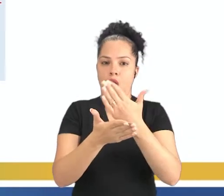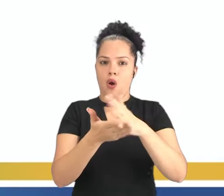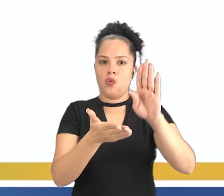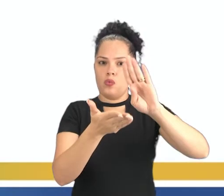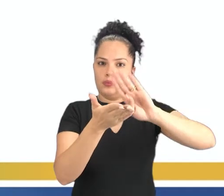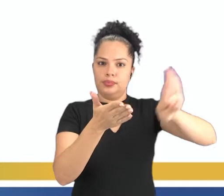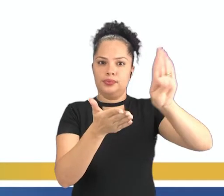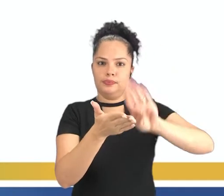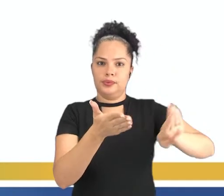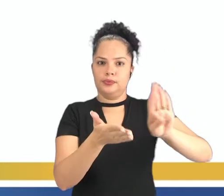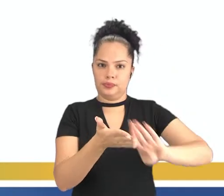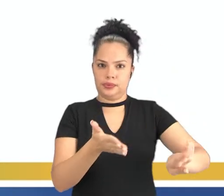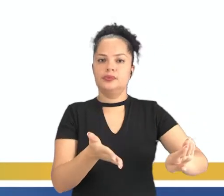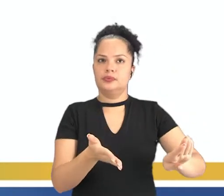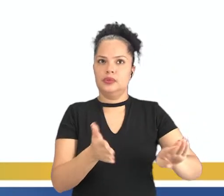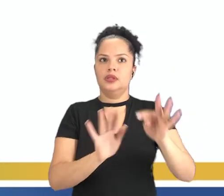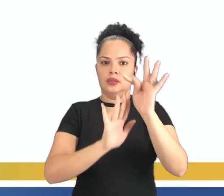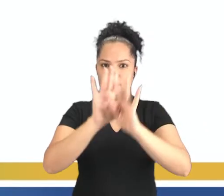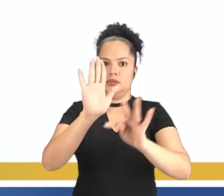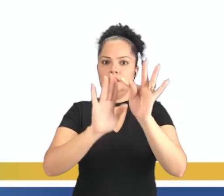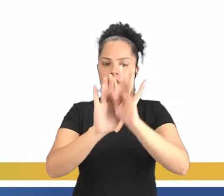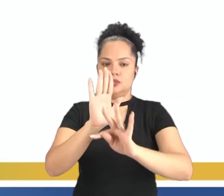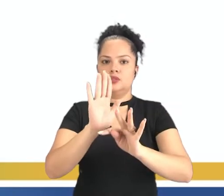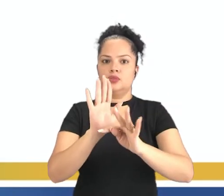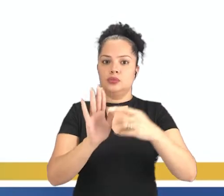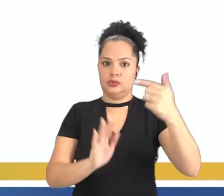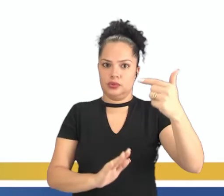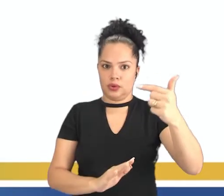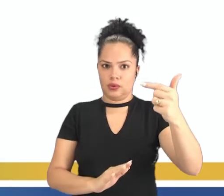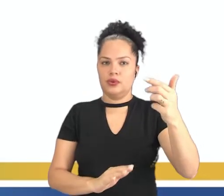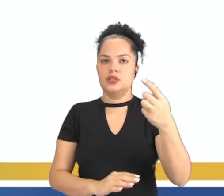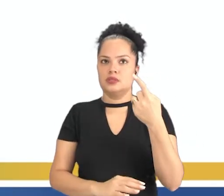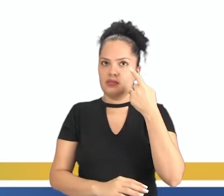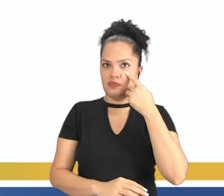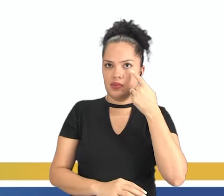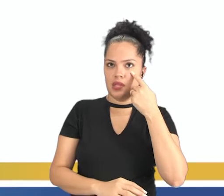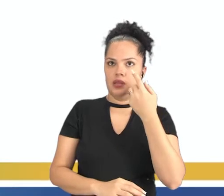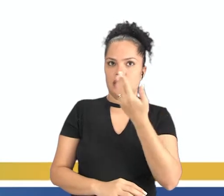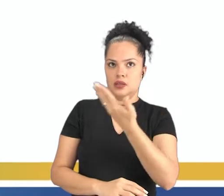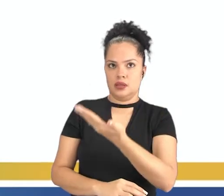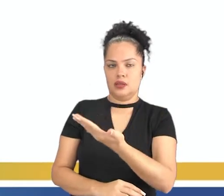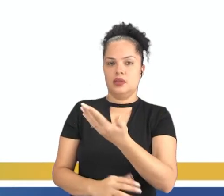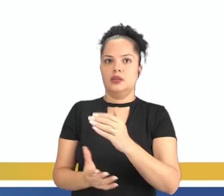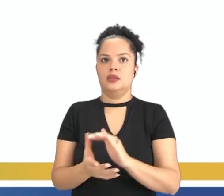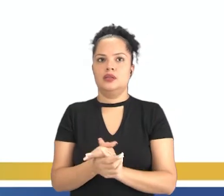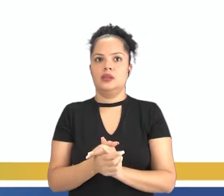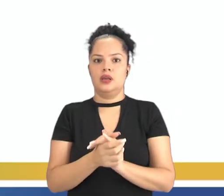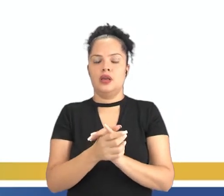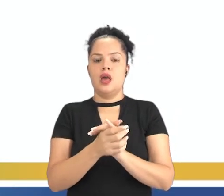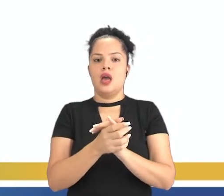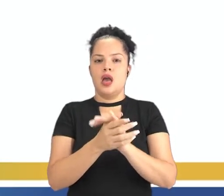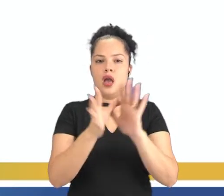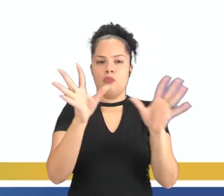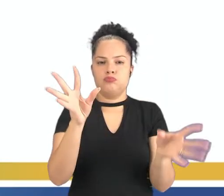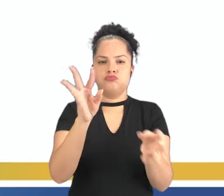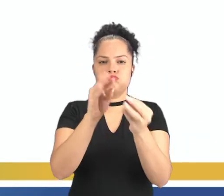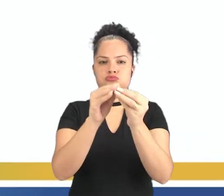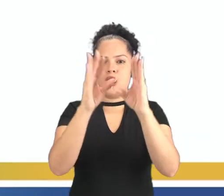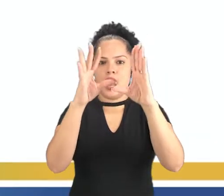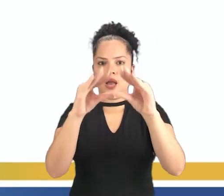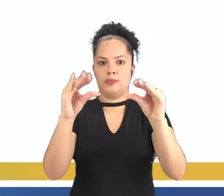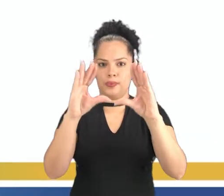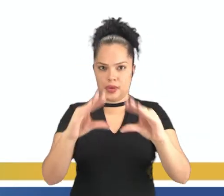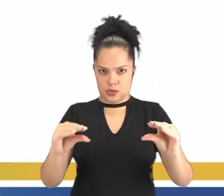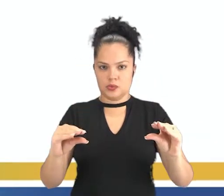eliminadas. Já o texto 2, você vai ver aí, tá? Que foi resumido e a palavra várias